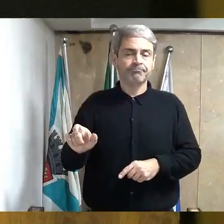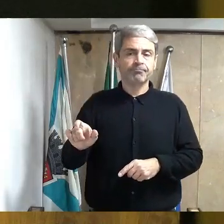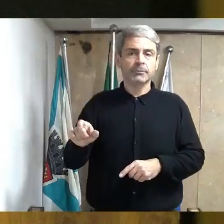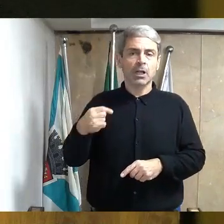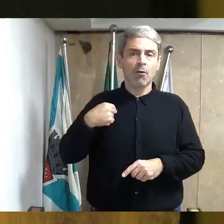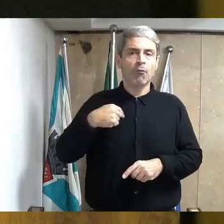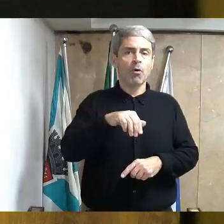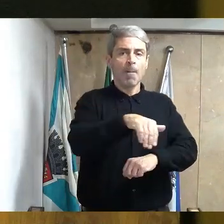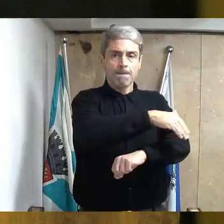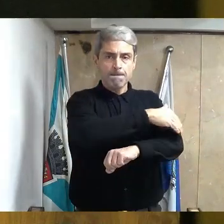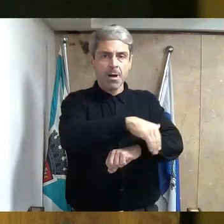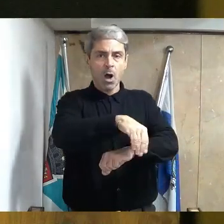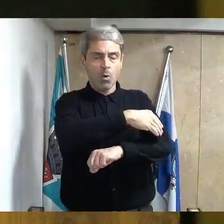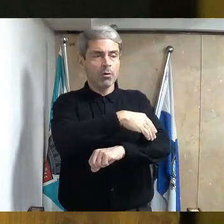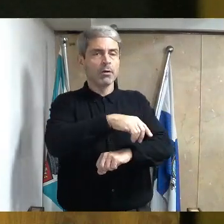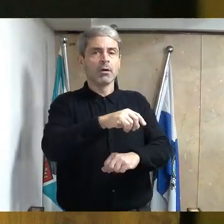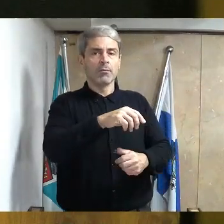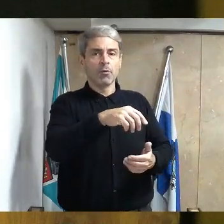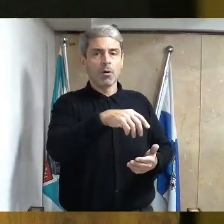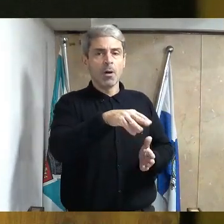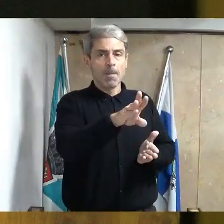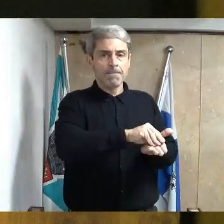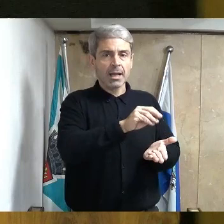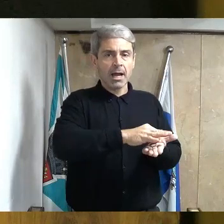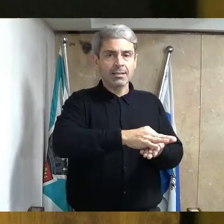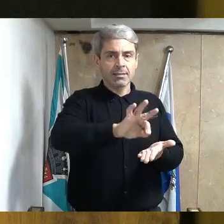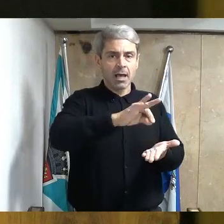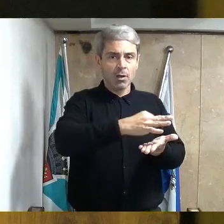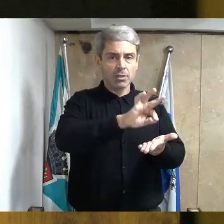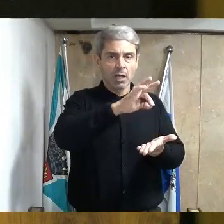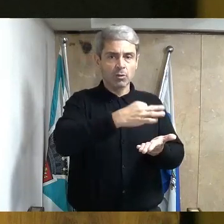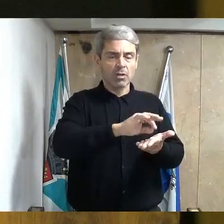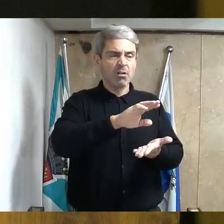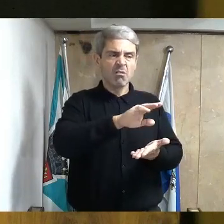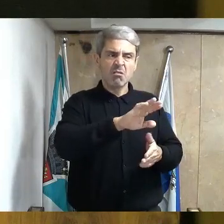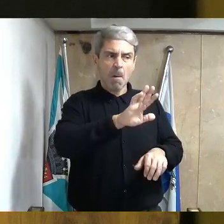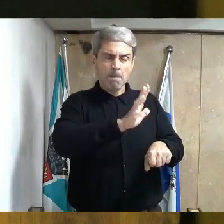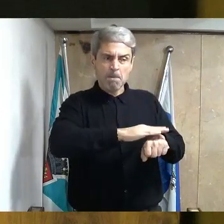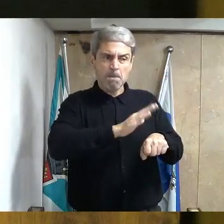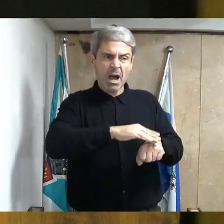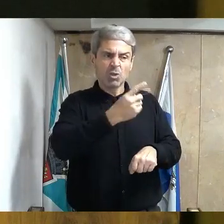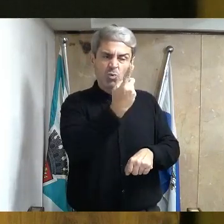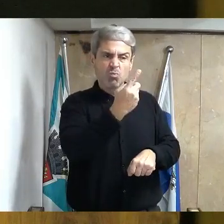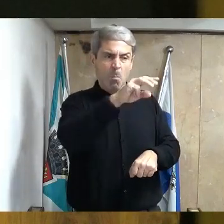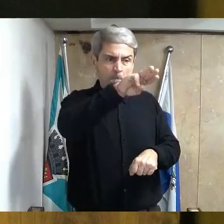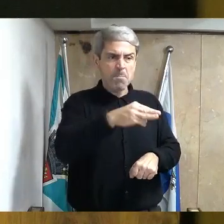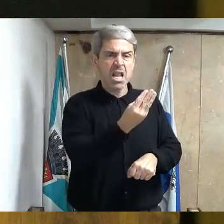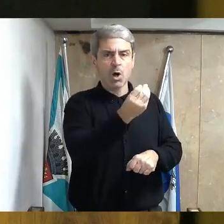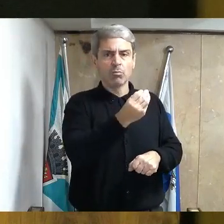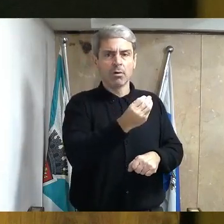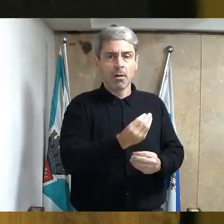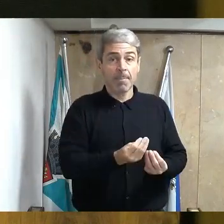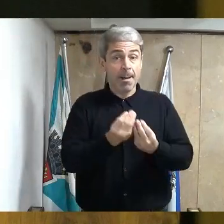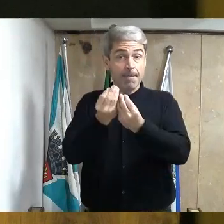vou colher mais de 1 milhão de assinaturas, para que levar ao prefeito desta cidade,